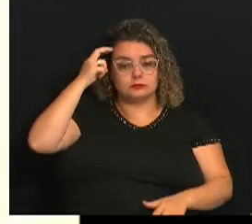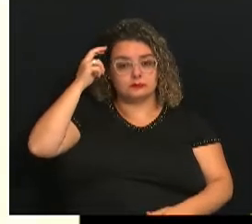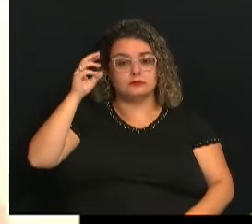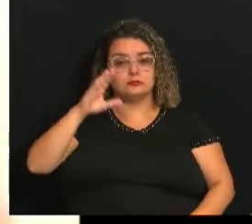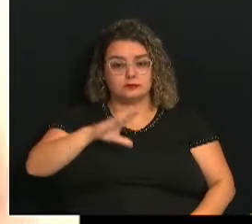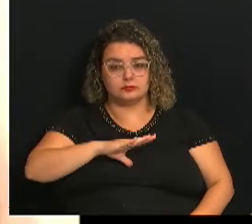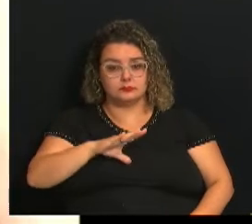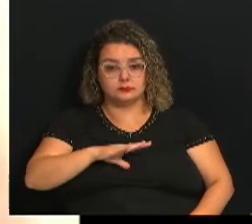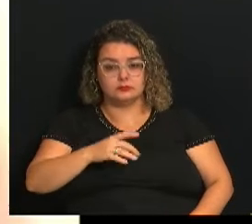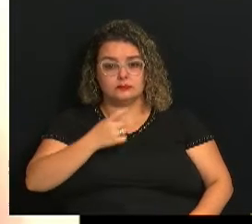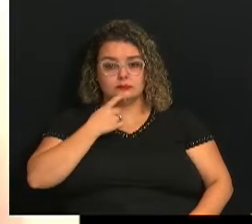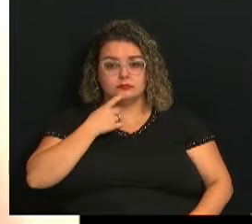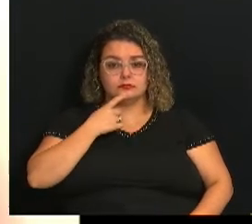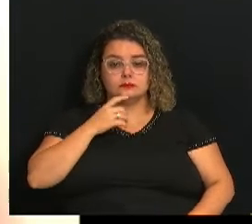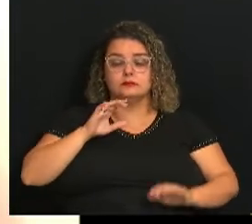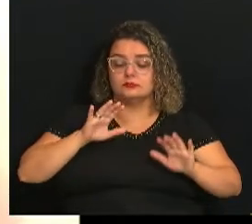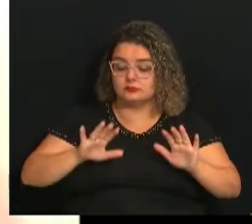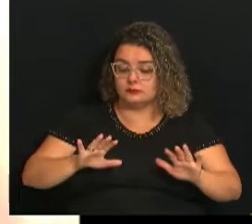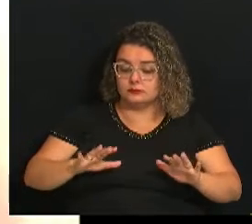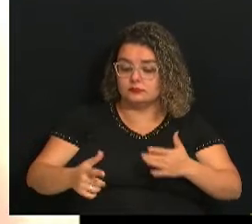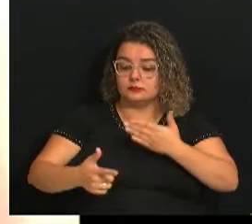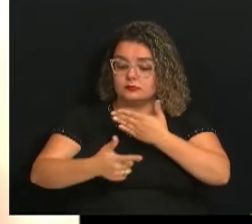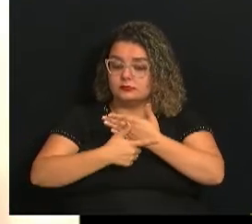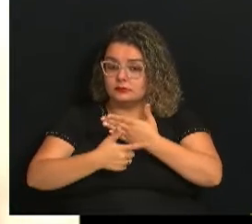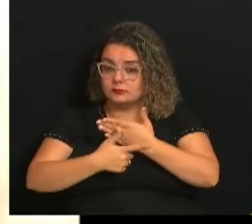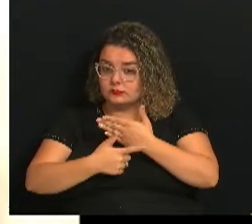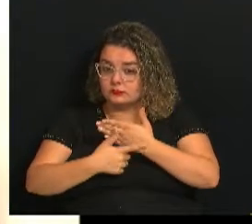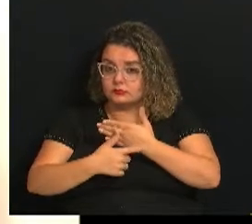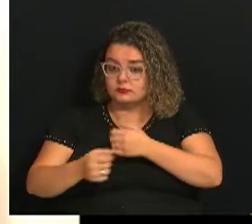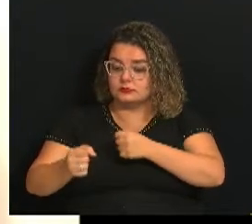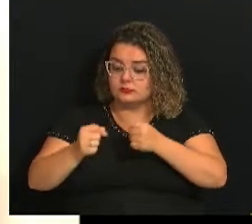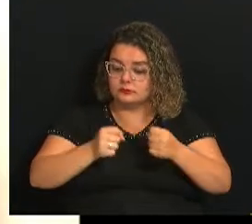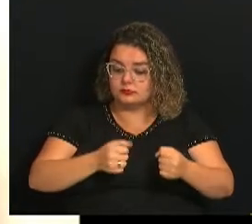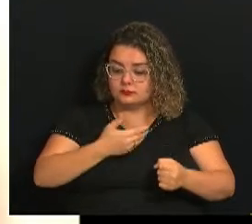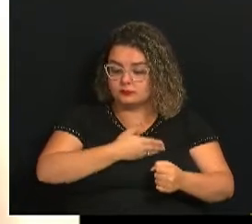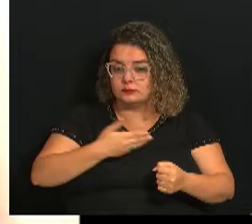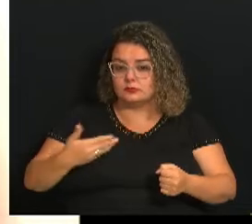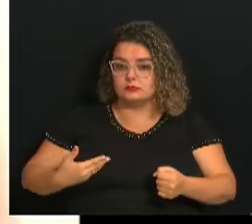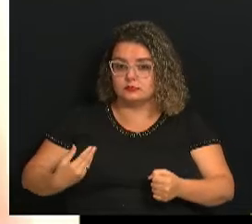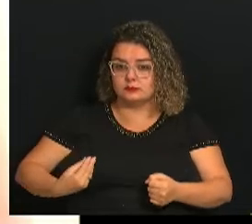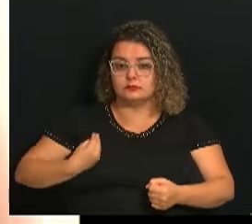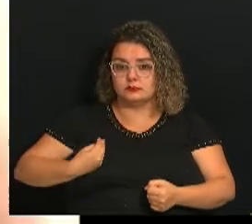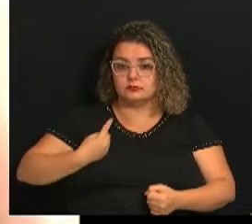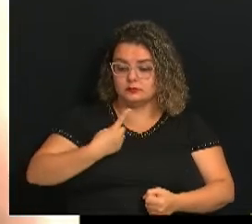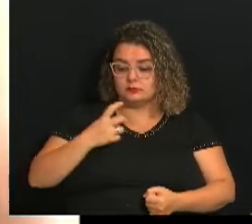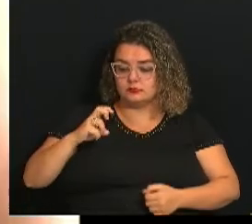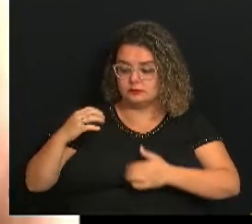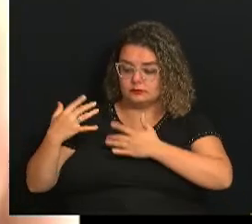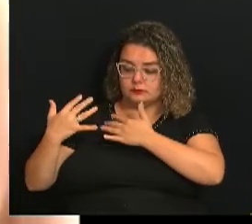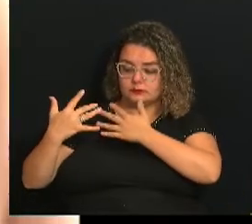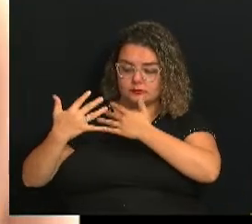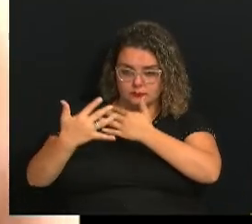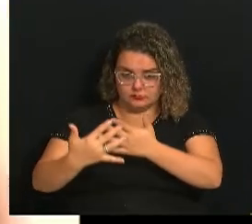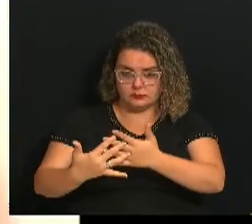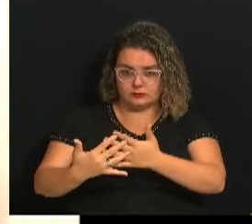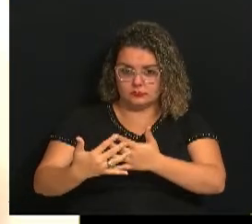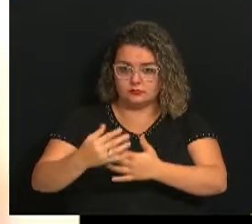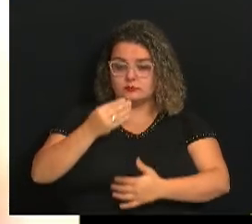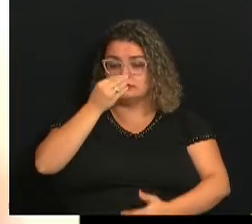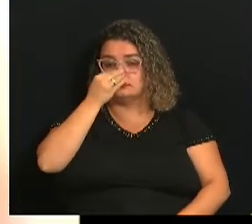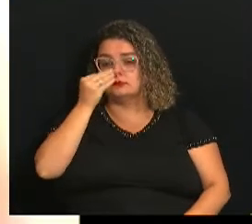papel do poder público, o que a gente tem vivido nos últimos 15 anos, em especial, é o abandono